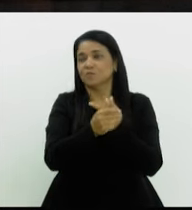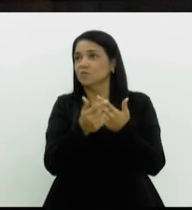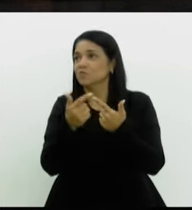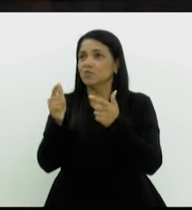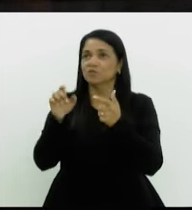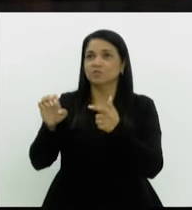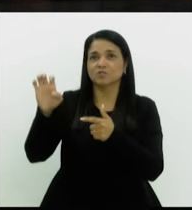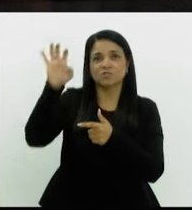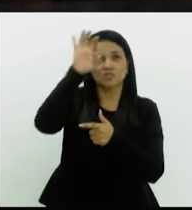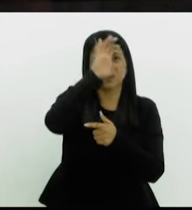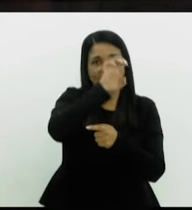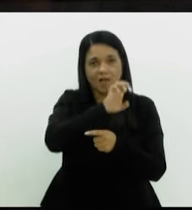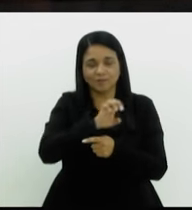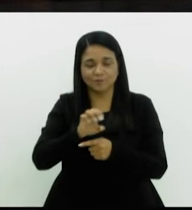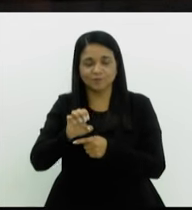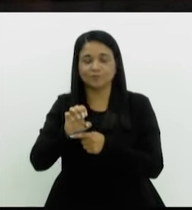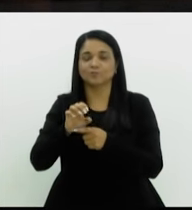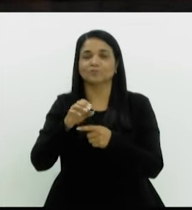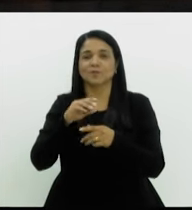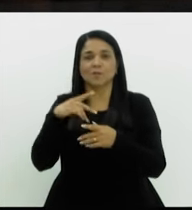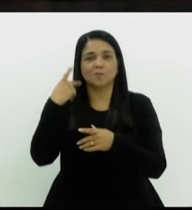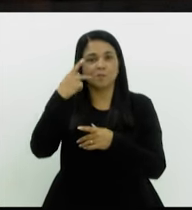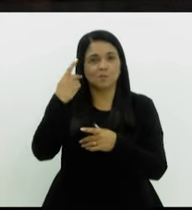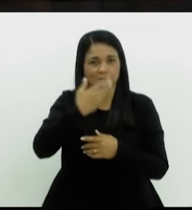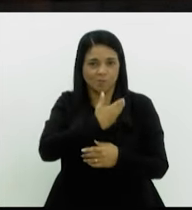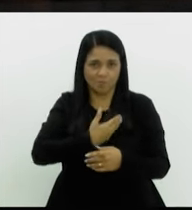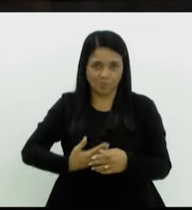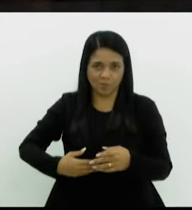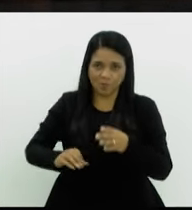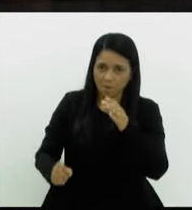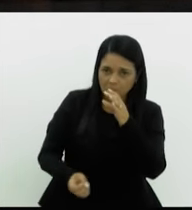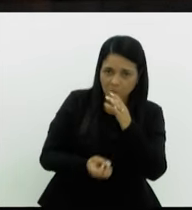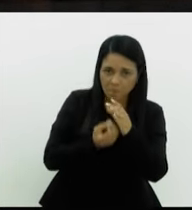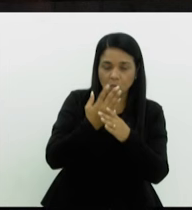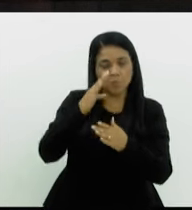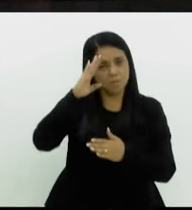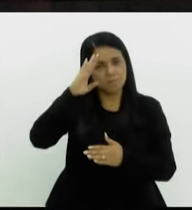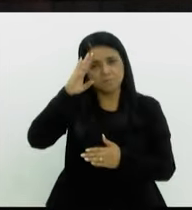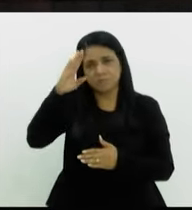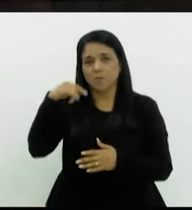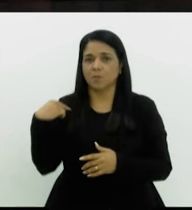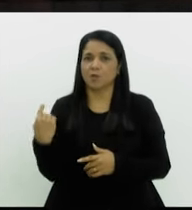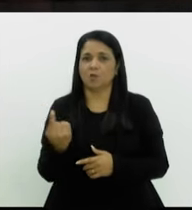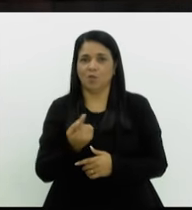na implementação dessa política pública tão fundamental para todos nós,